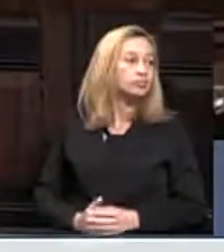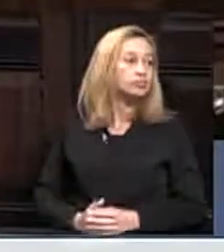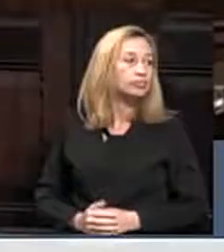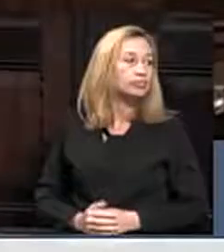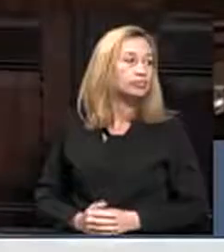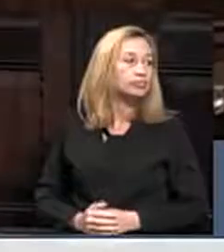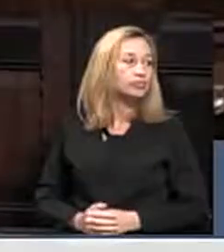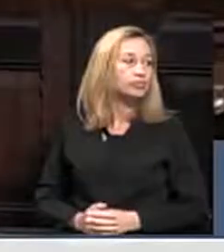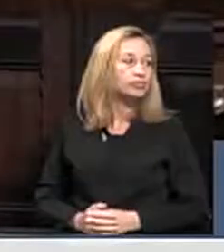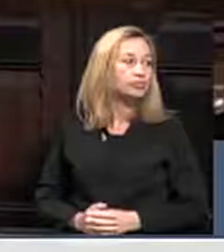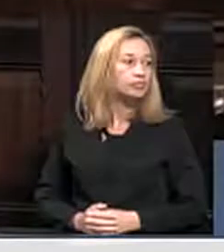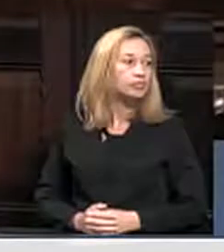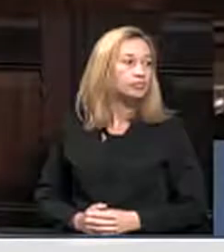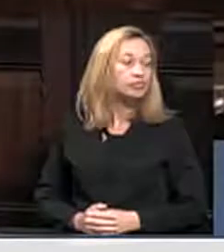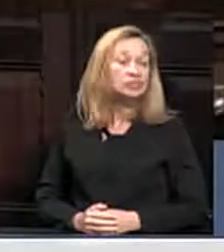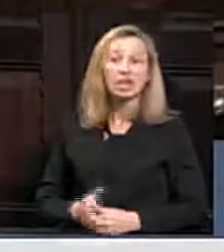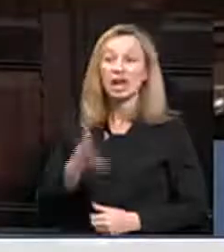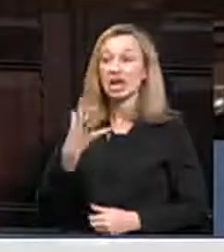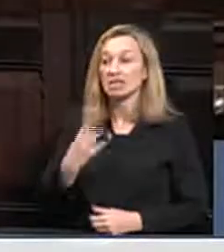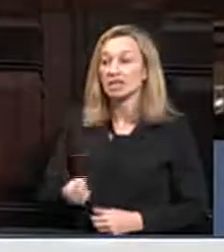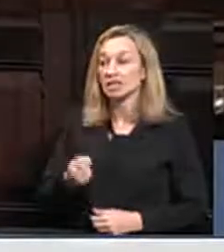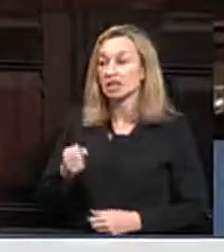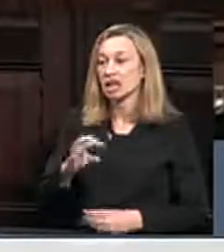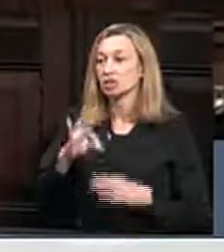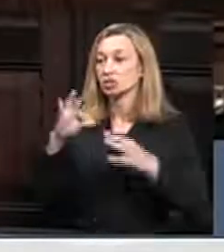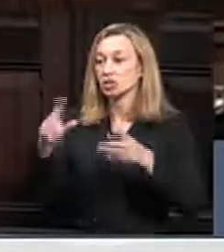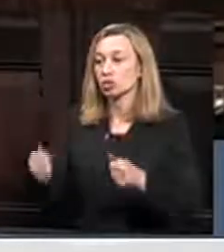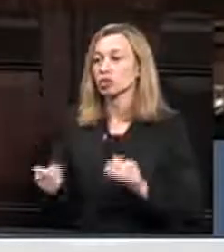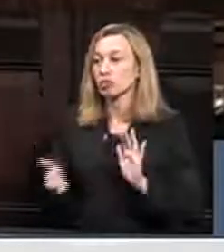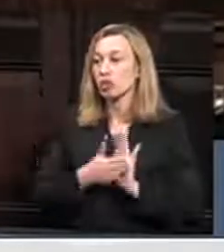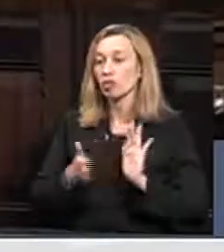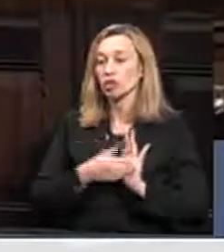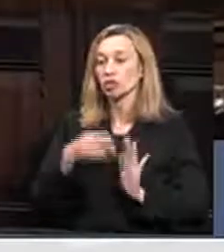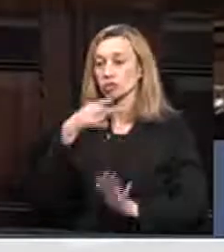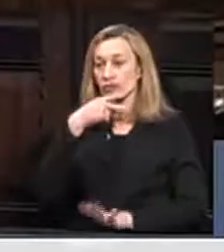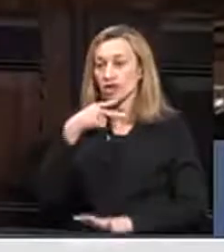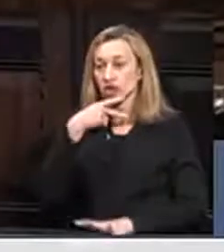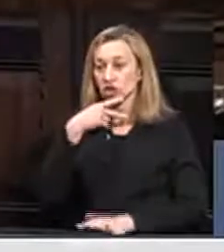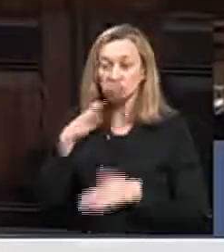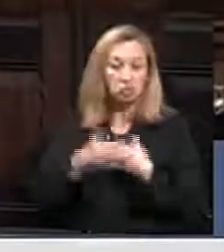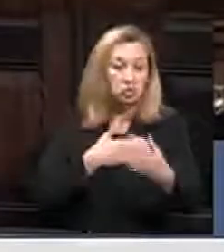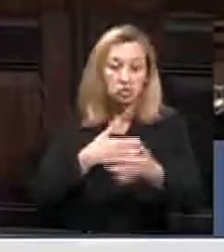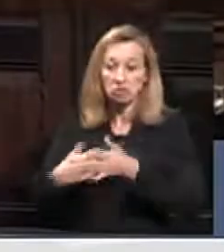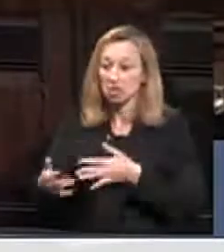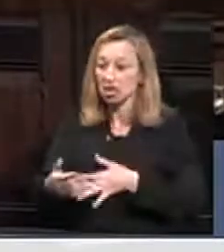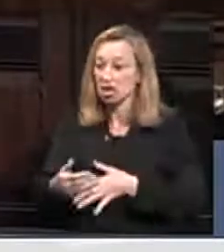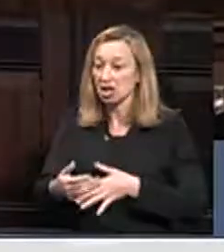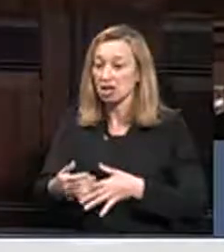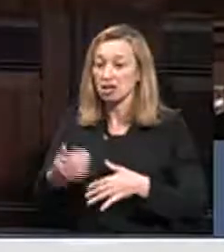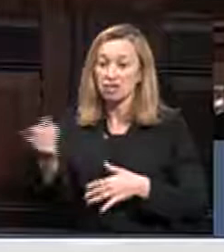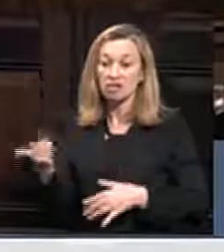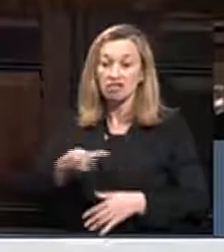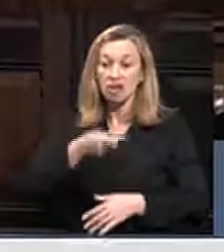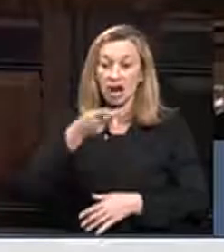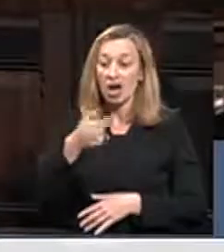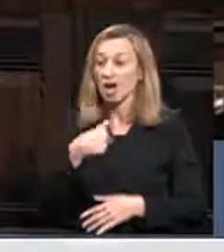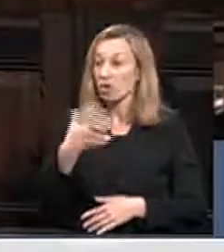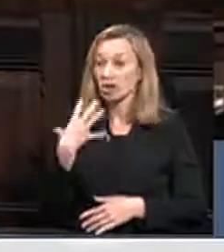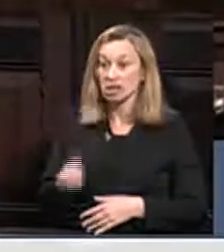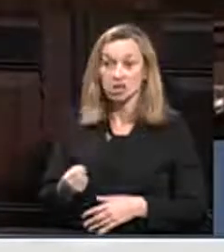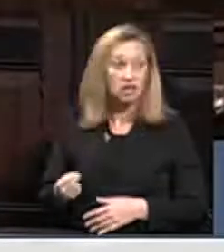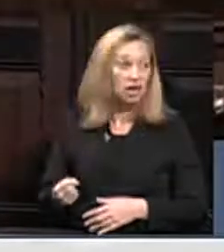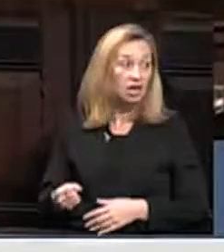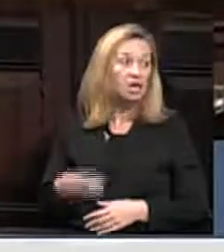é submeter a decisão partidária, e qualquer que seja a decisão partidária, se favorável, eu e